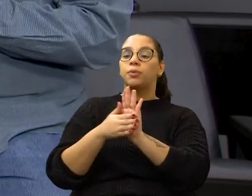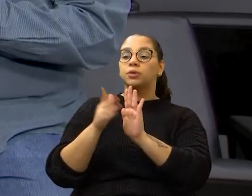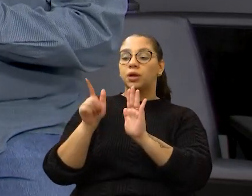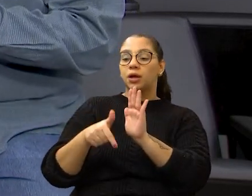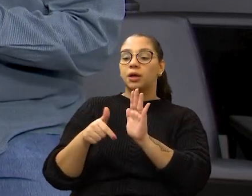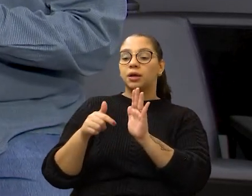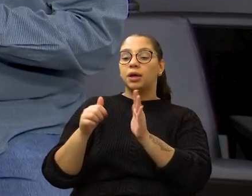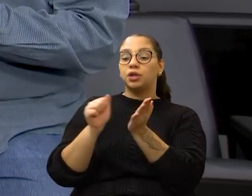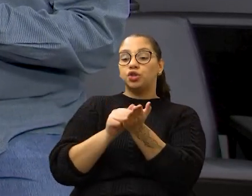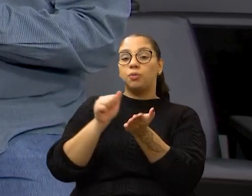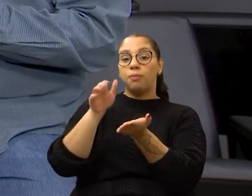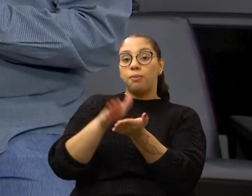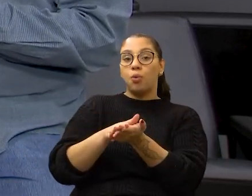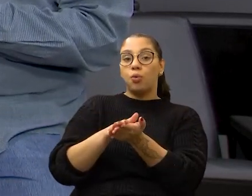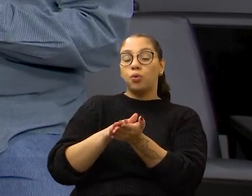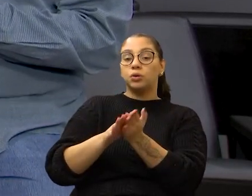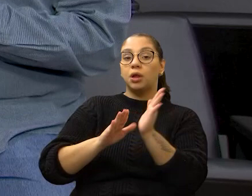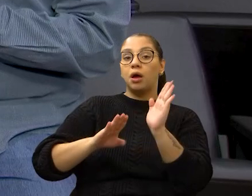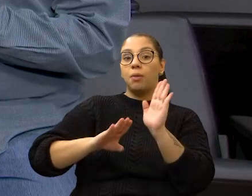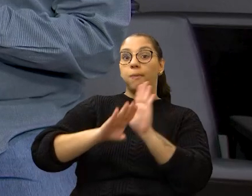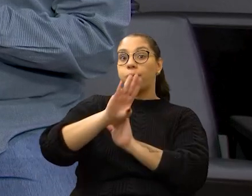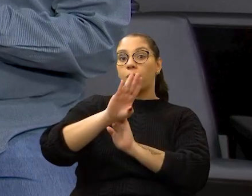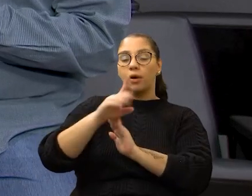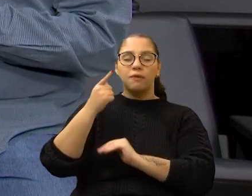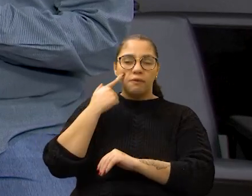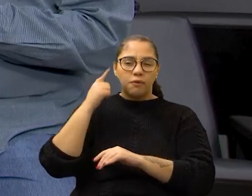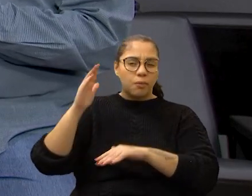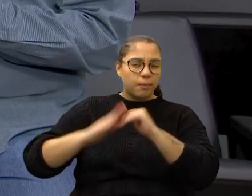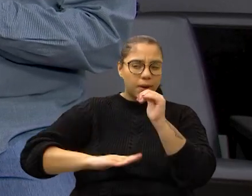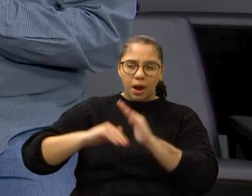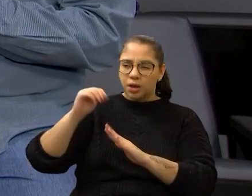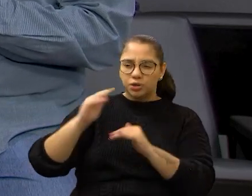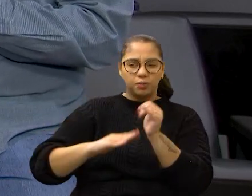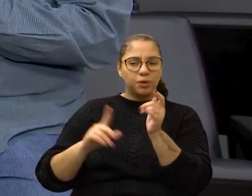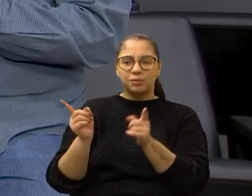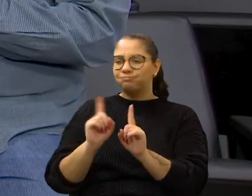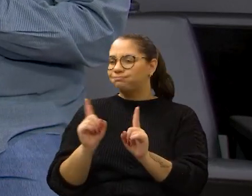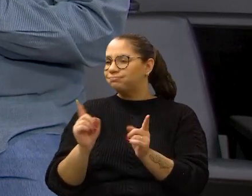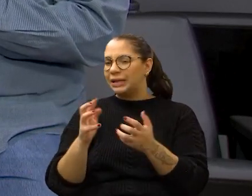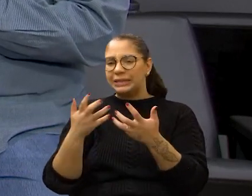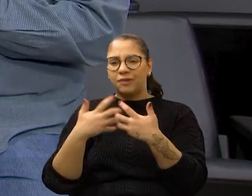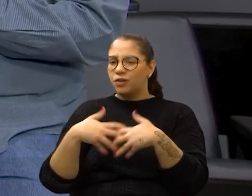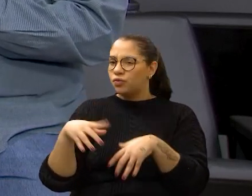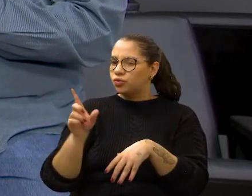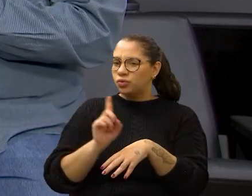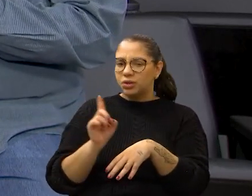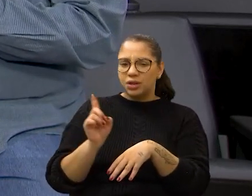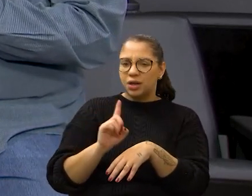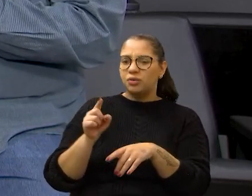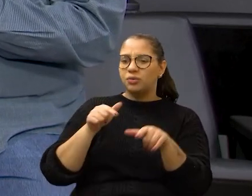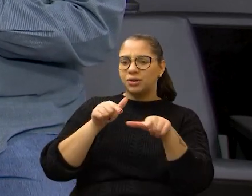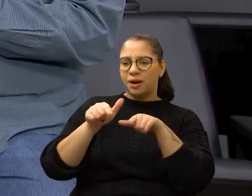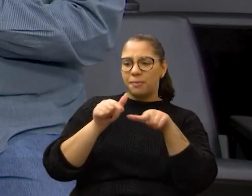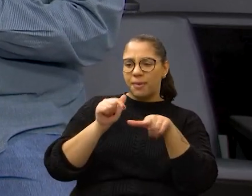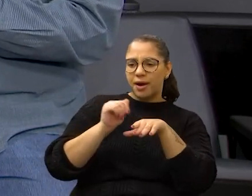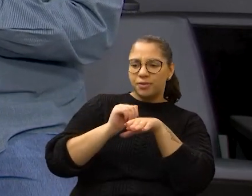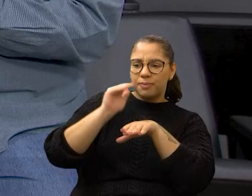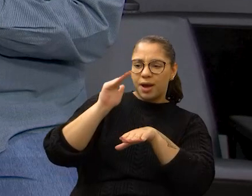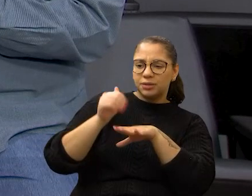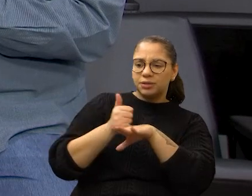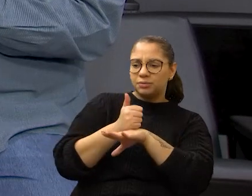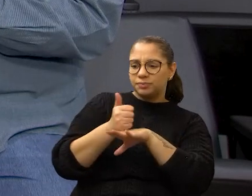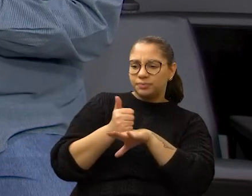de aumentar essa multa? Você estava vendo na prática que não estava aumentando o trabalho